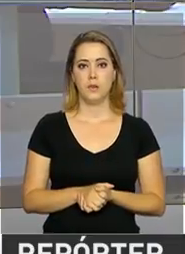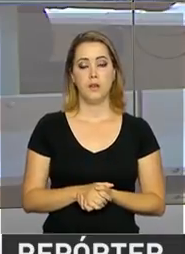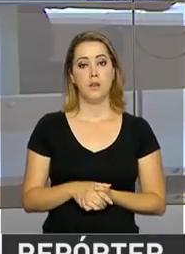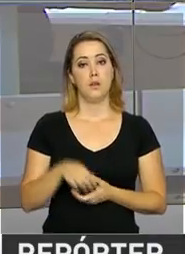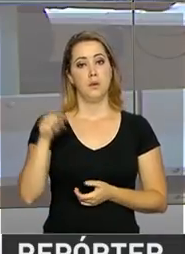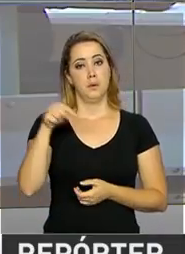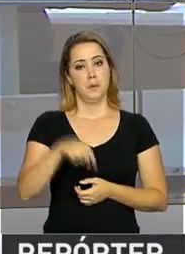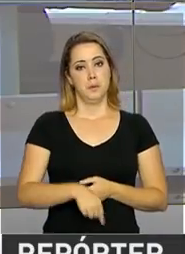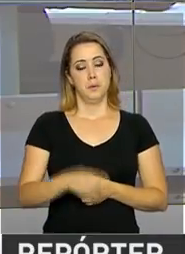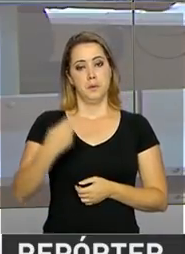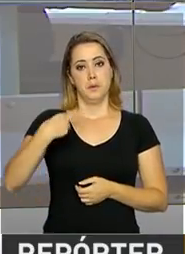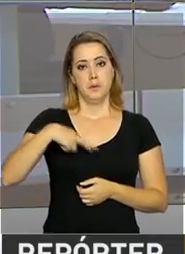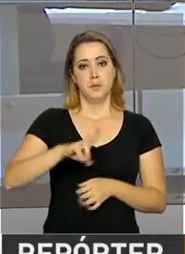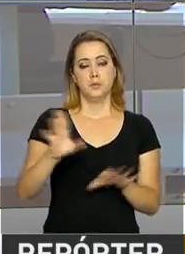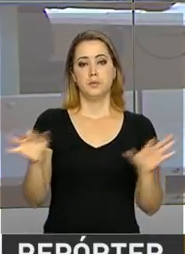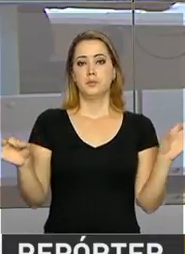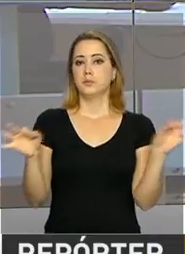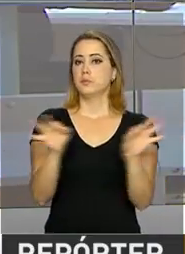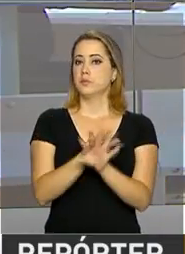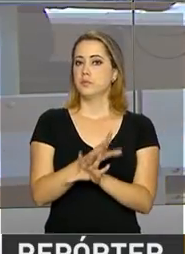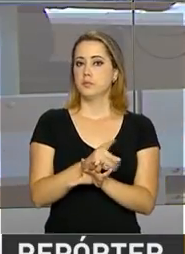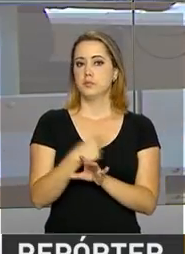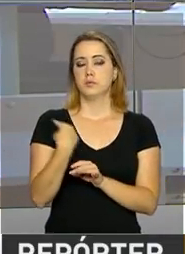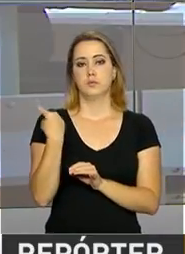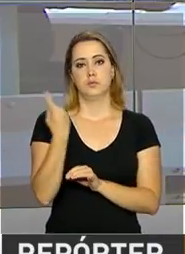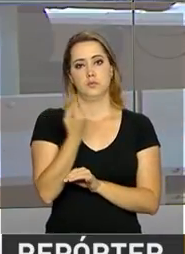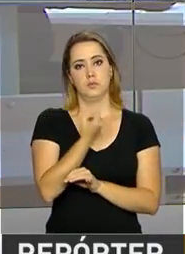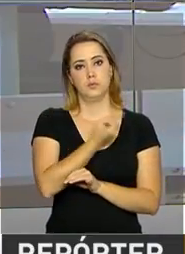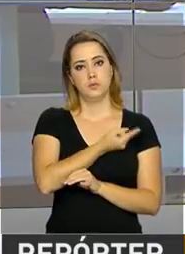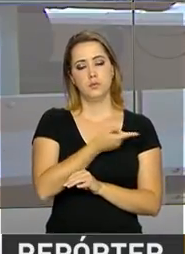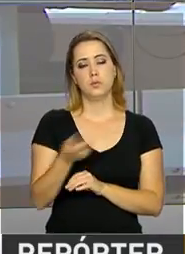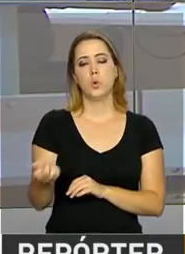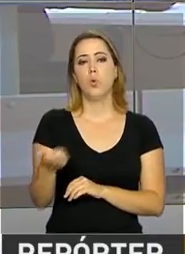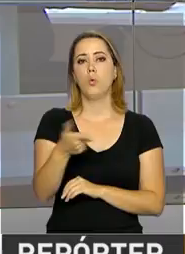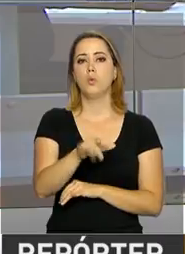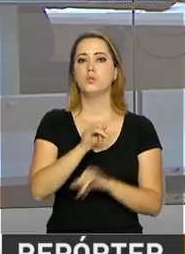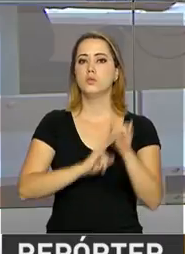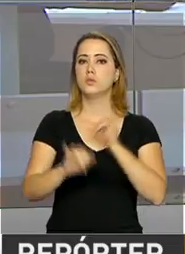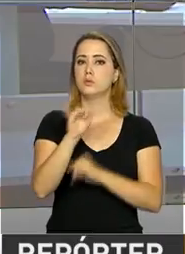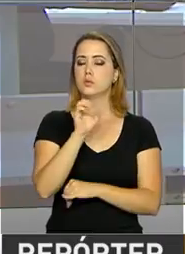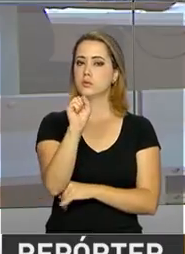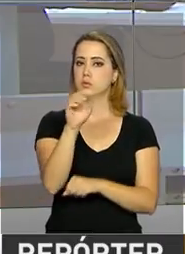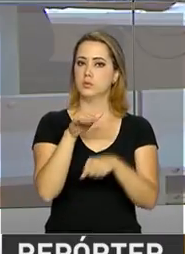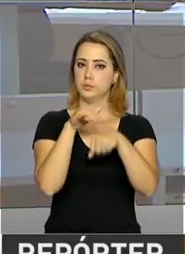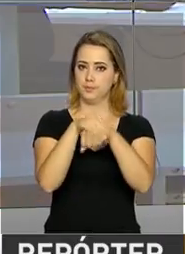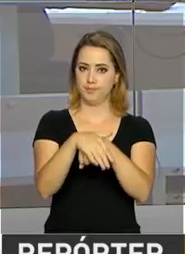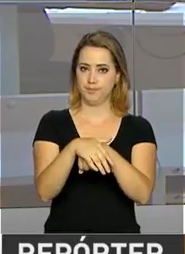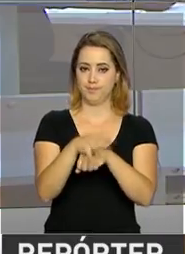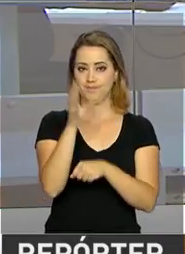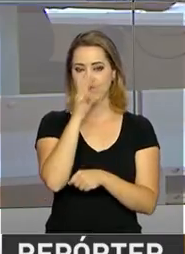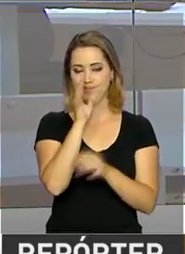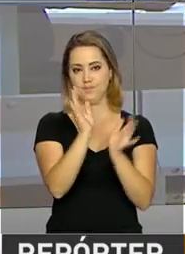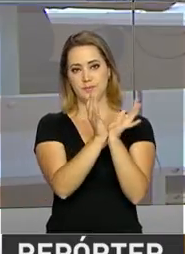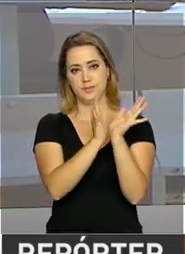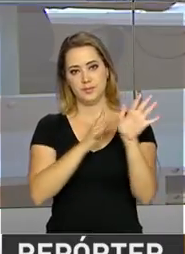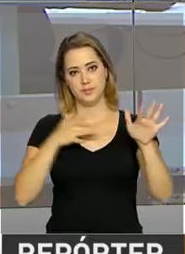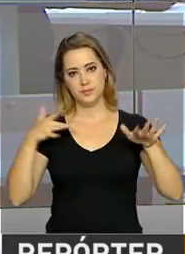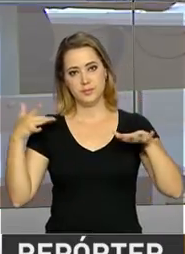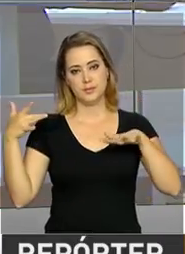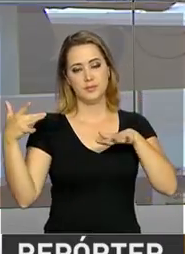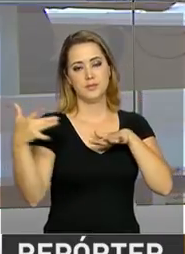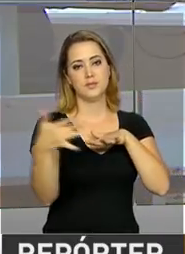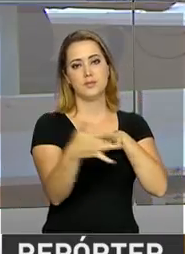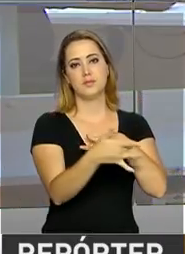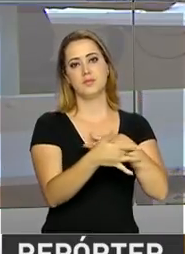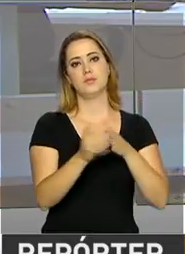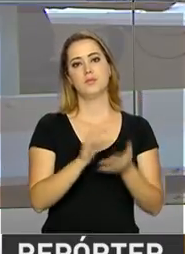esta edição do repórter NBR termina aqui nós voltamos com novas informações às 8 da noite acompanhe as novidades também